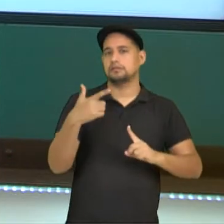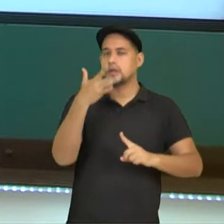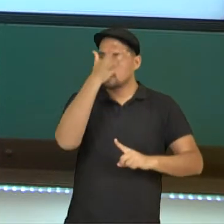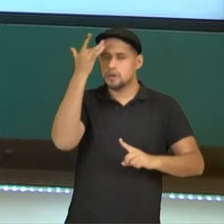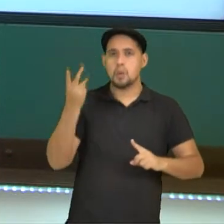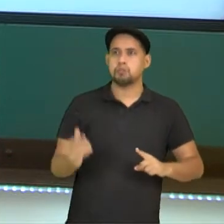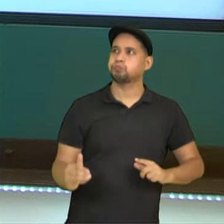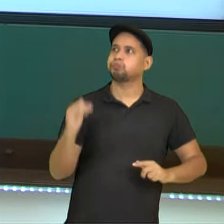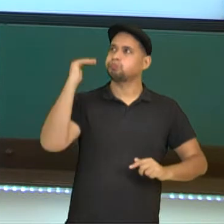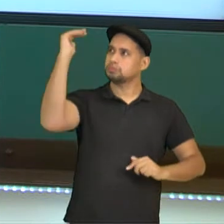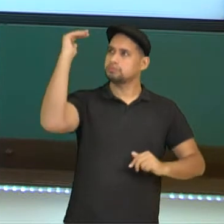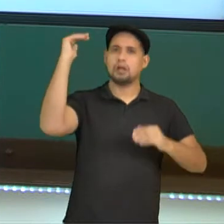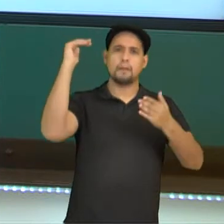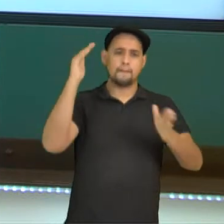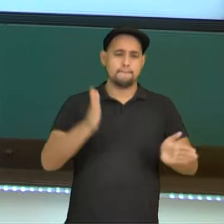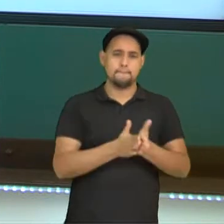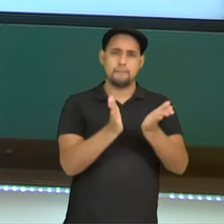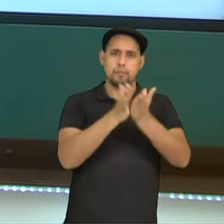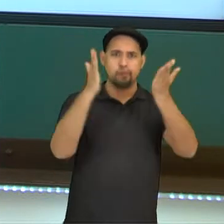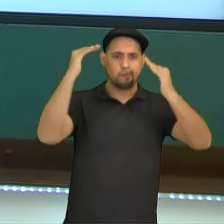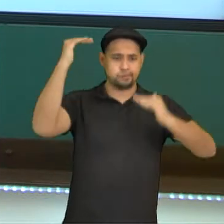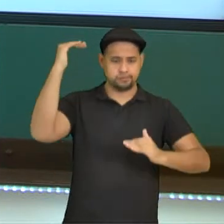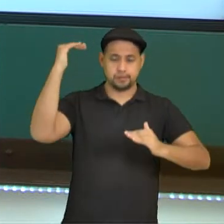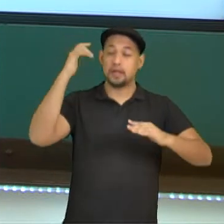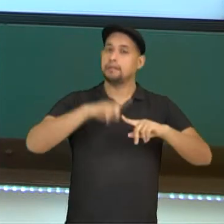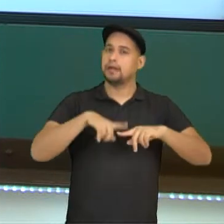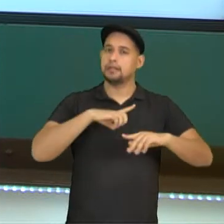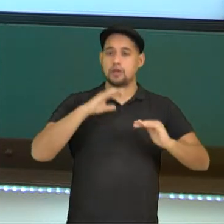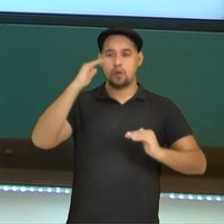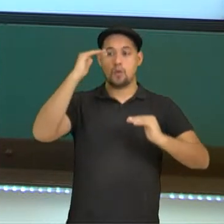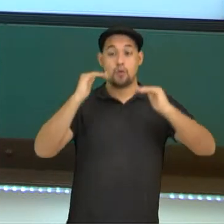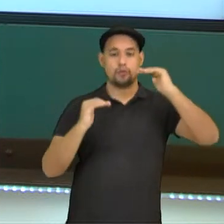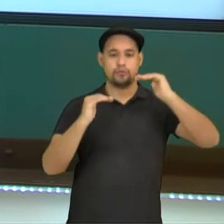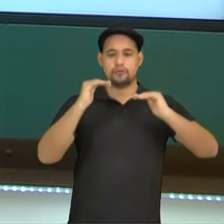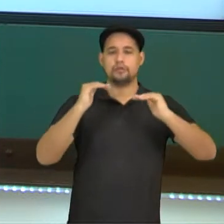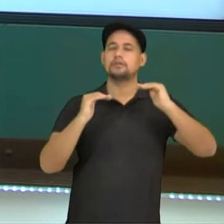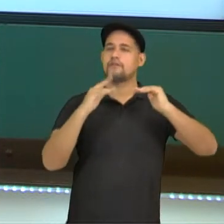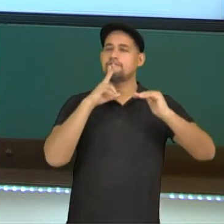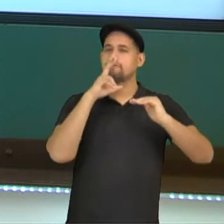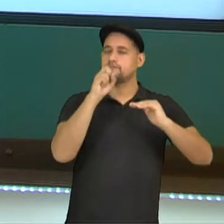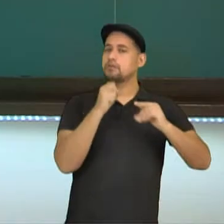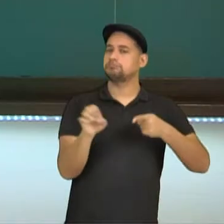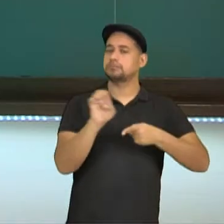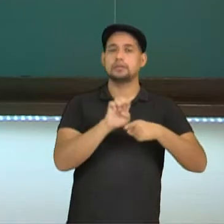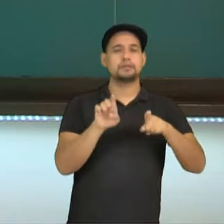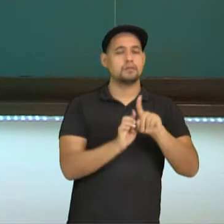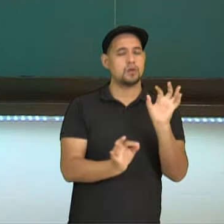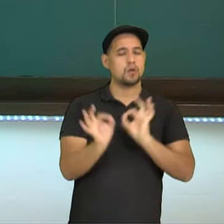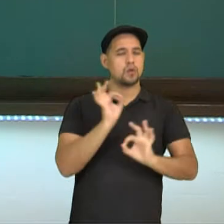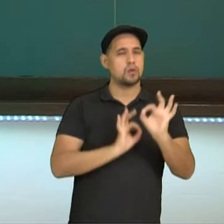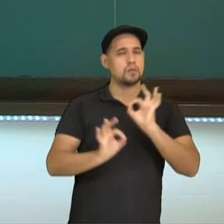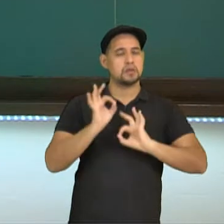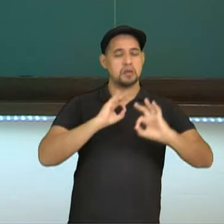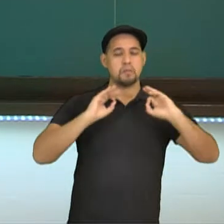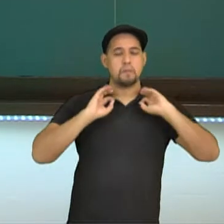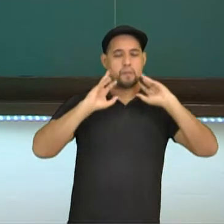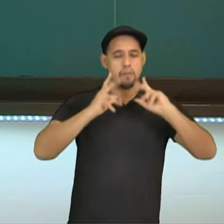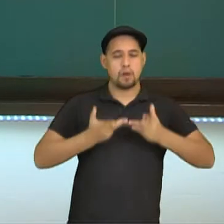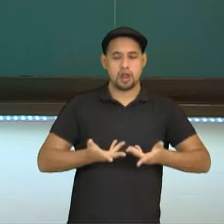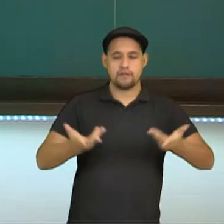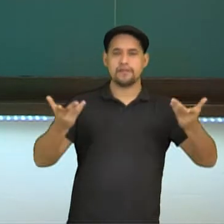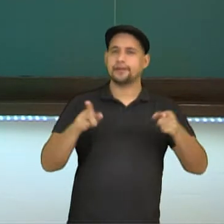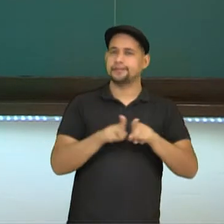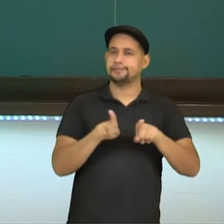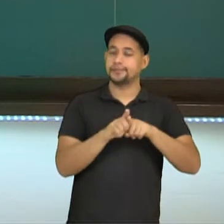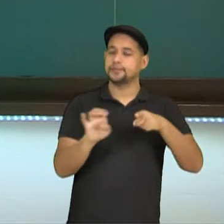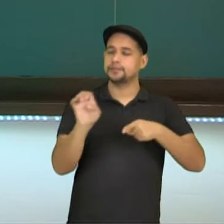sem divisão social, mas com controle do Estado muito forte e uma economia planificada, onde o Estado